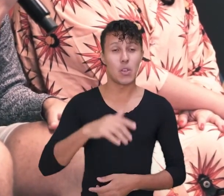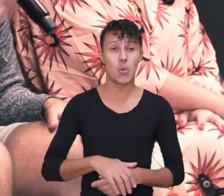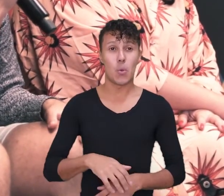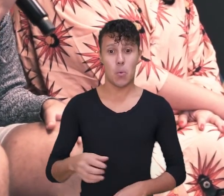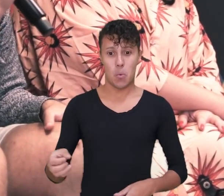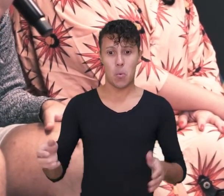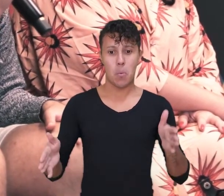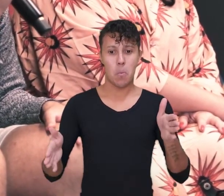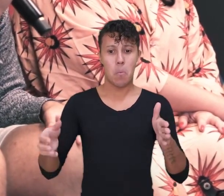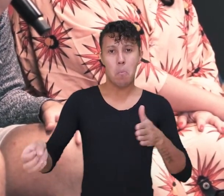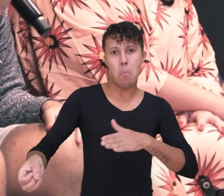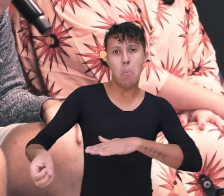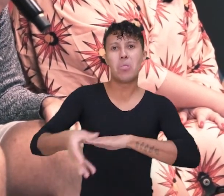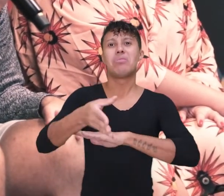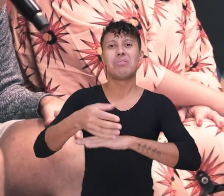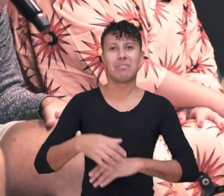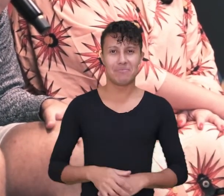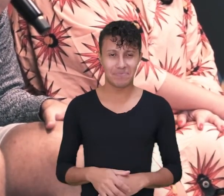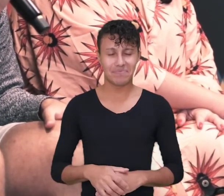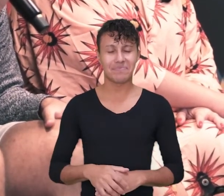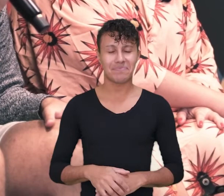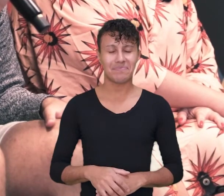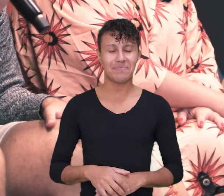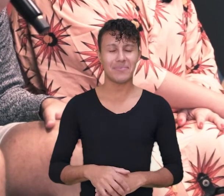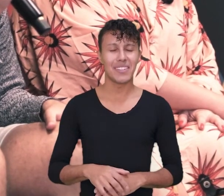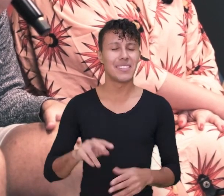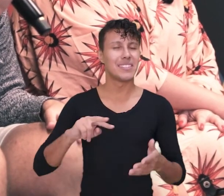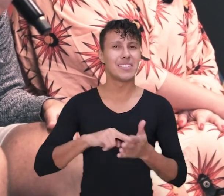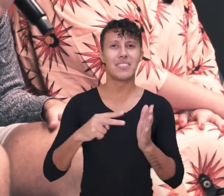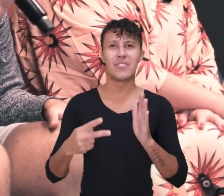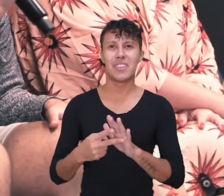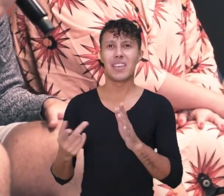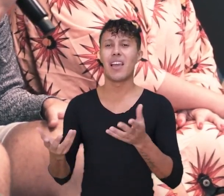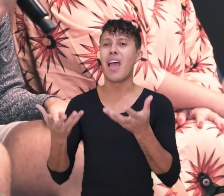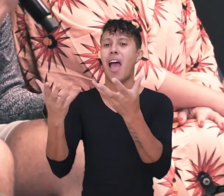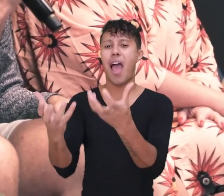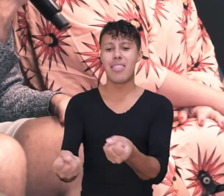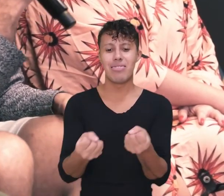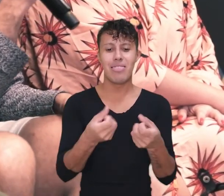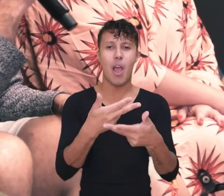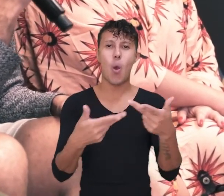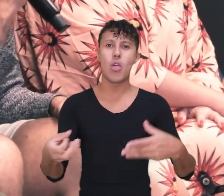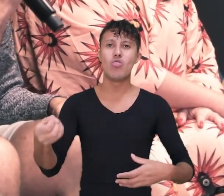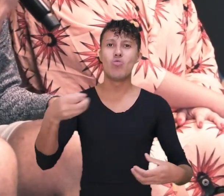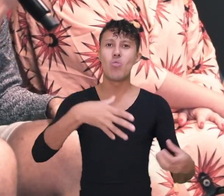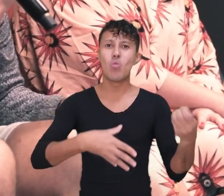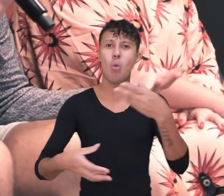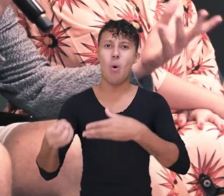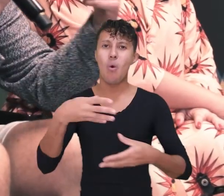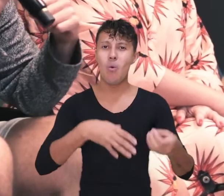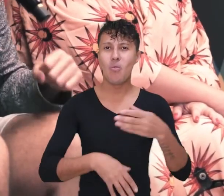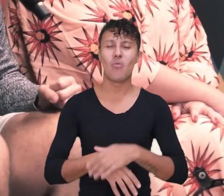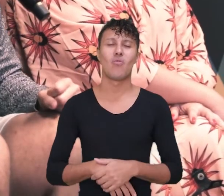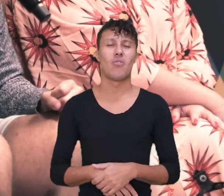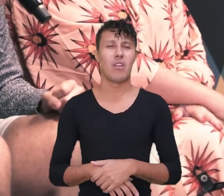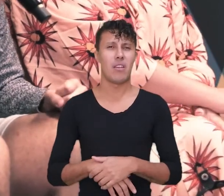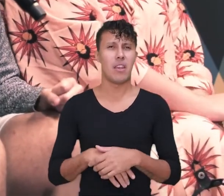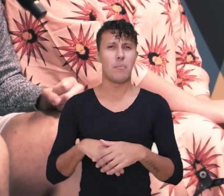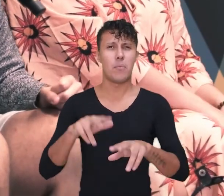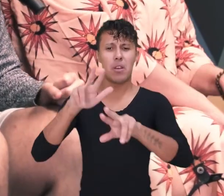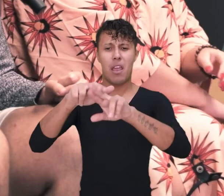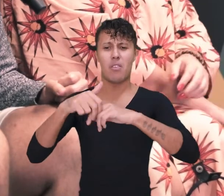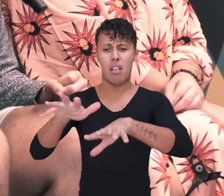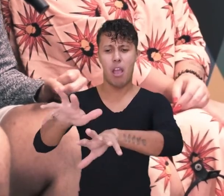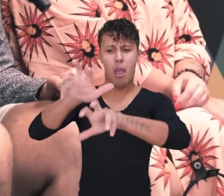né, ele é aquele que aceita o novo, né, que se apropria do que